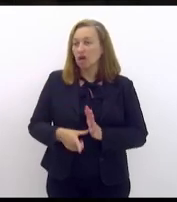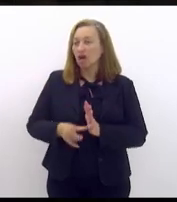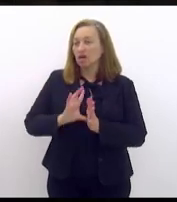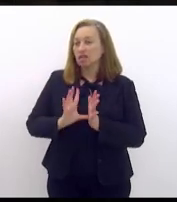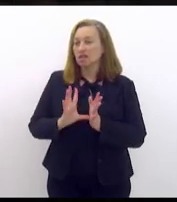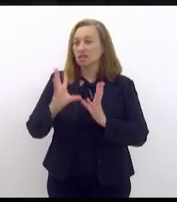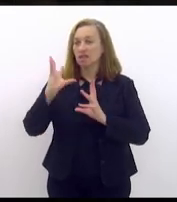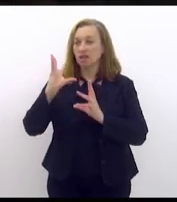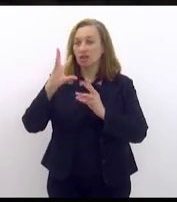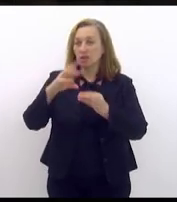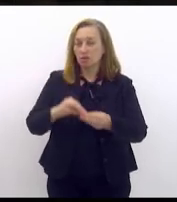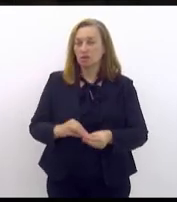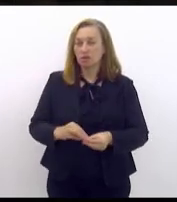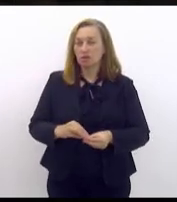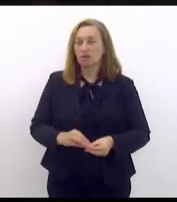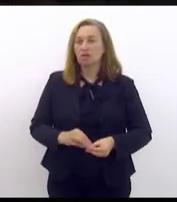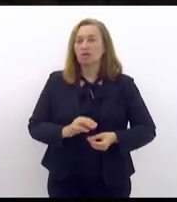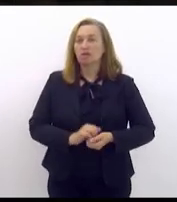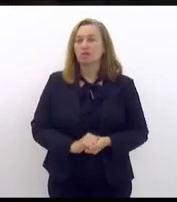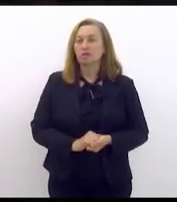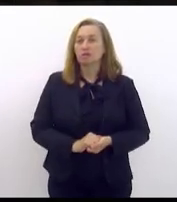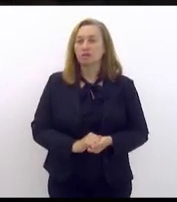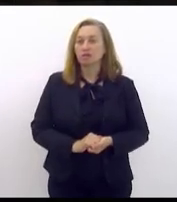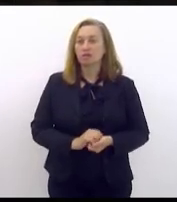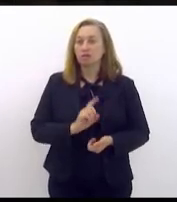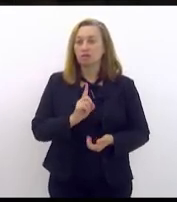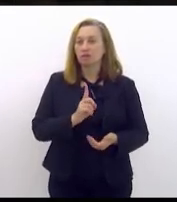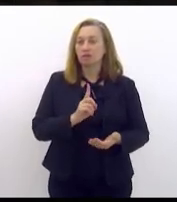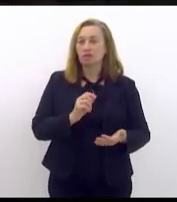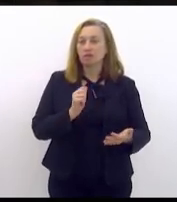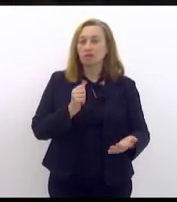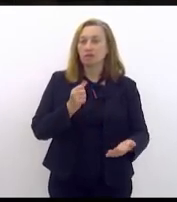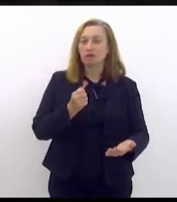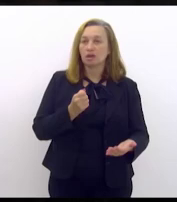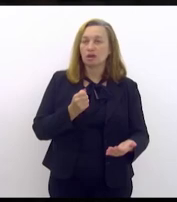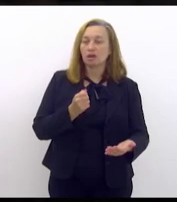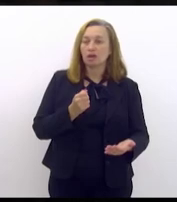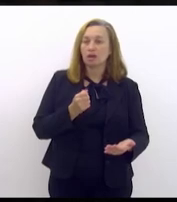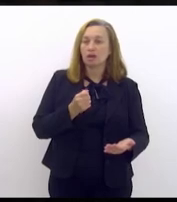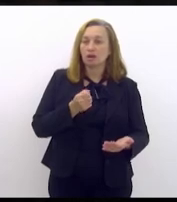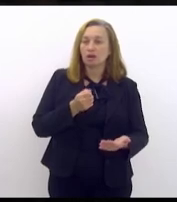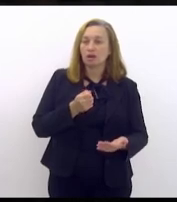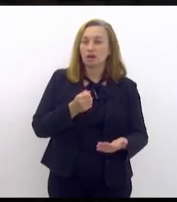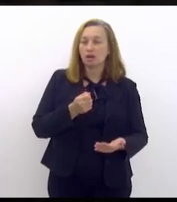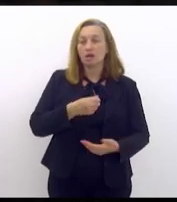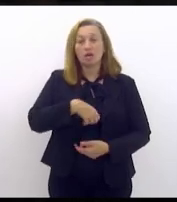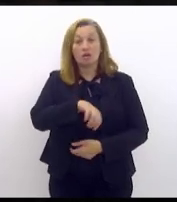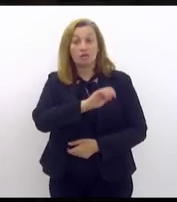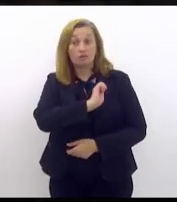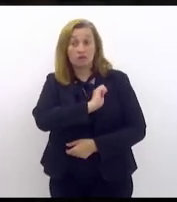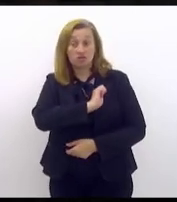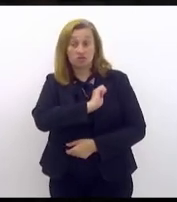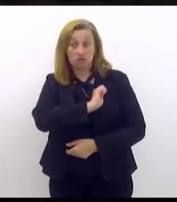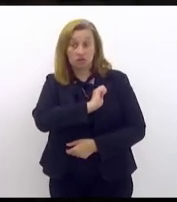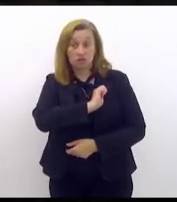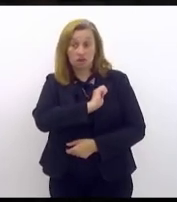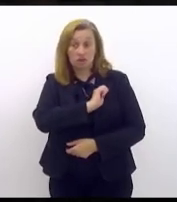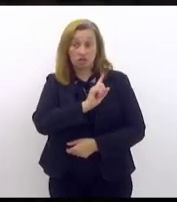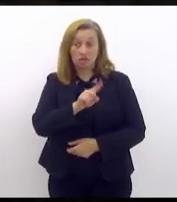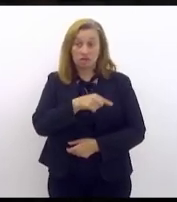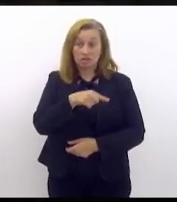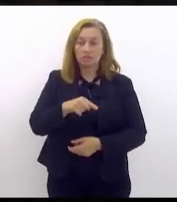conclusão. A renúncia fiscal. Renúncia fiscal, deputada Dani